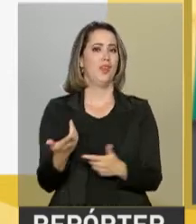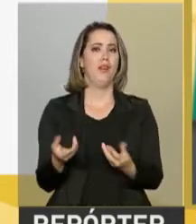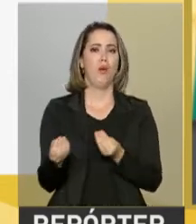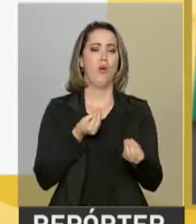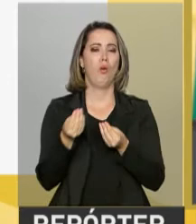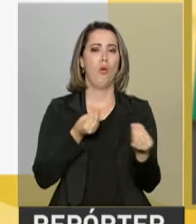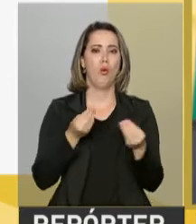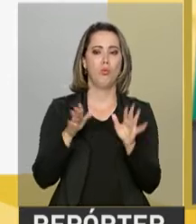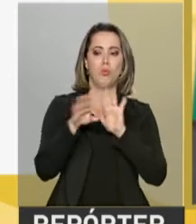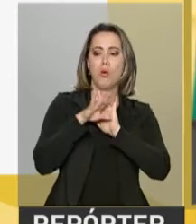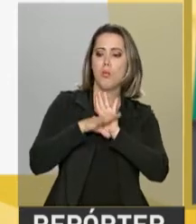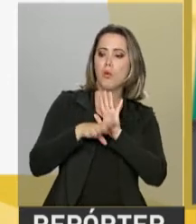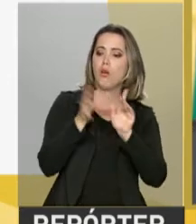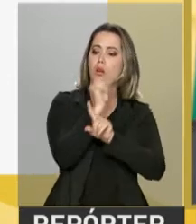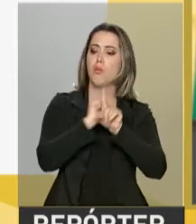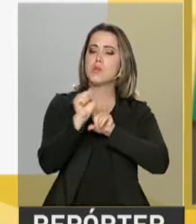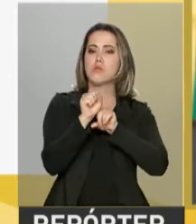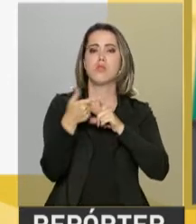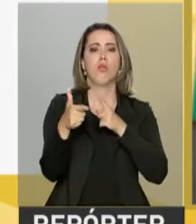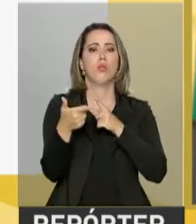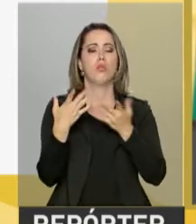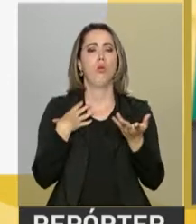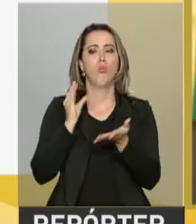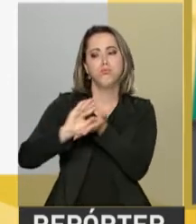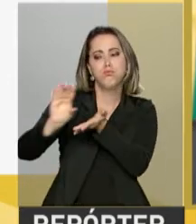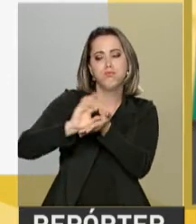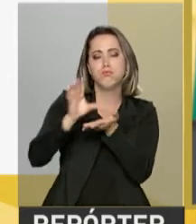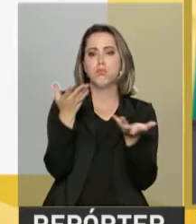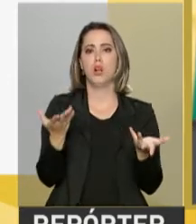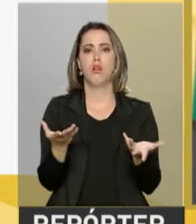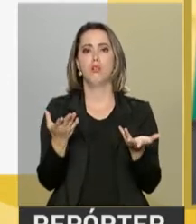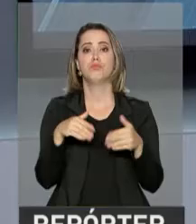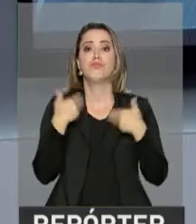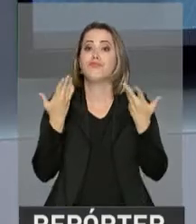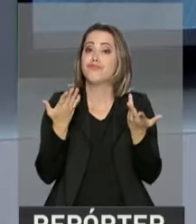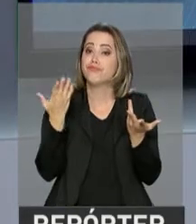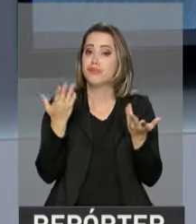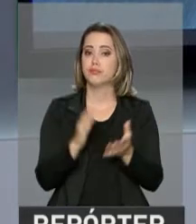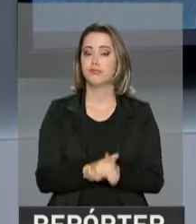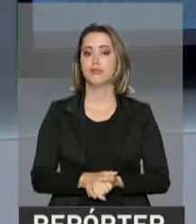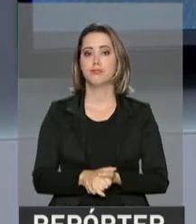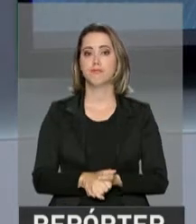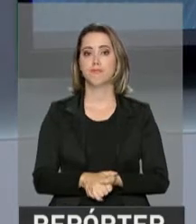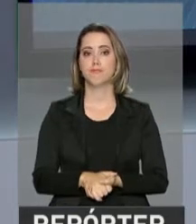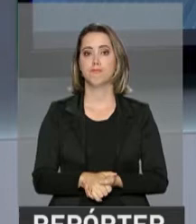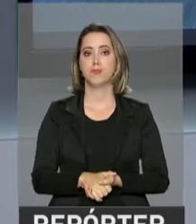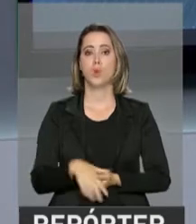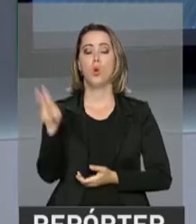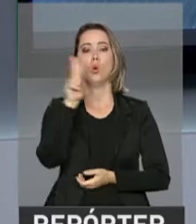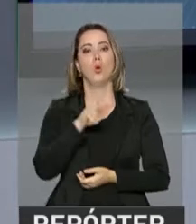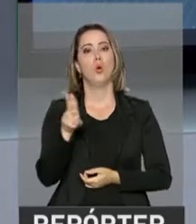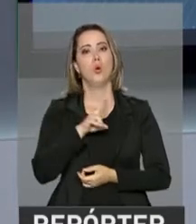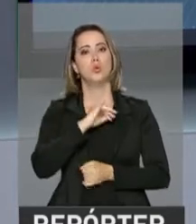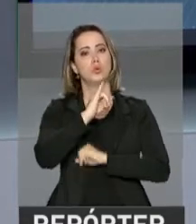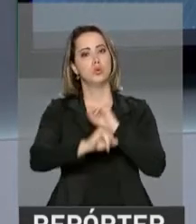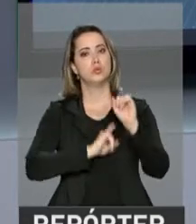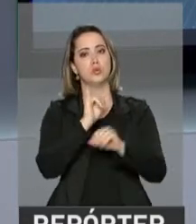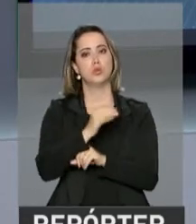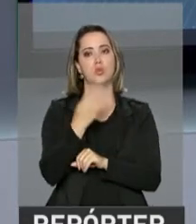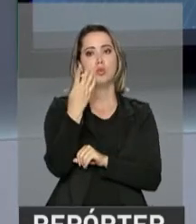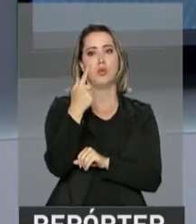problemas sociais não temos investimentos que seria do brasil lá o uso de internet banda larga